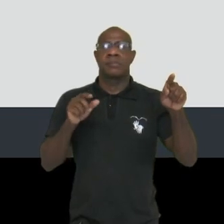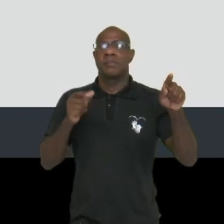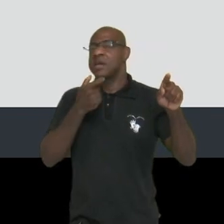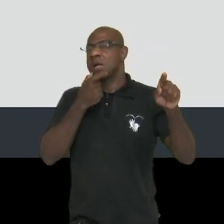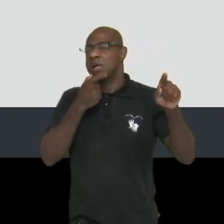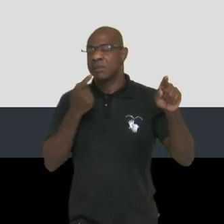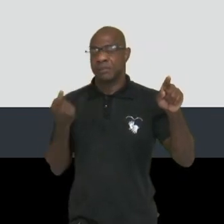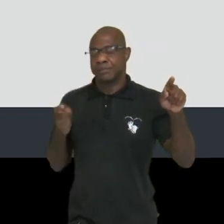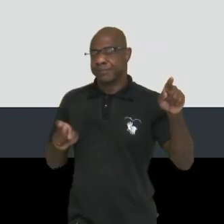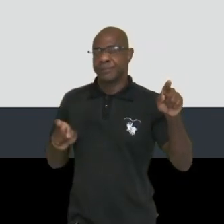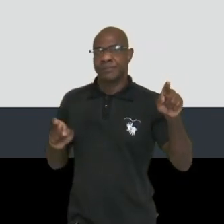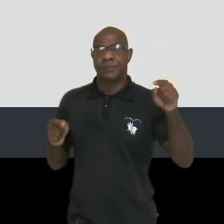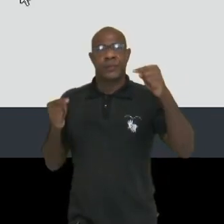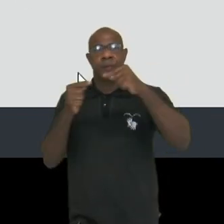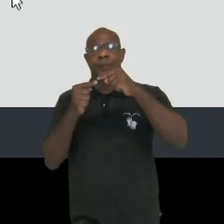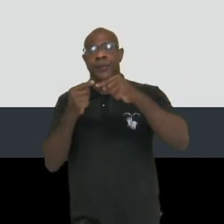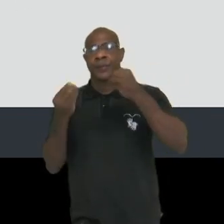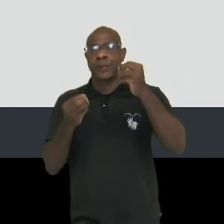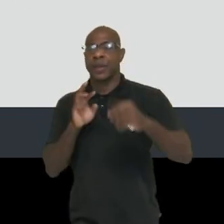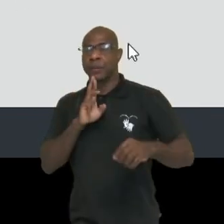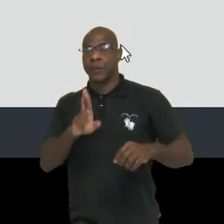My favorite game is football.